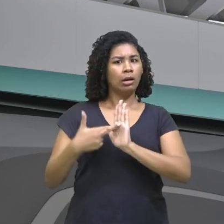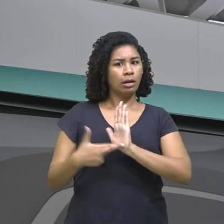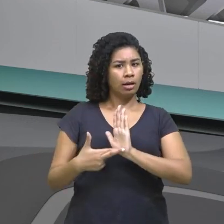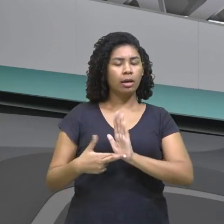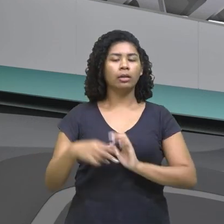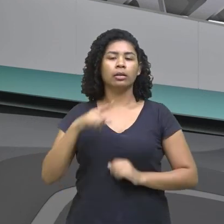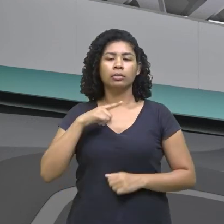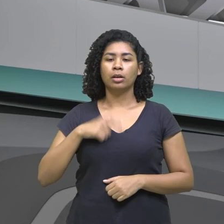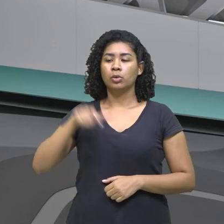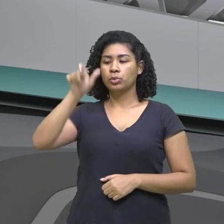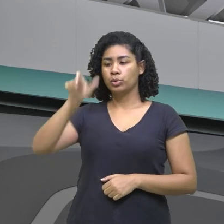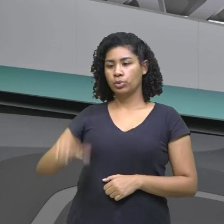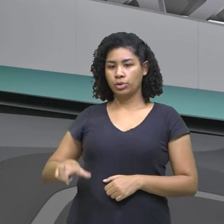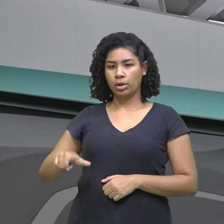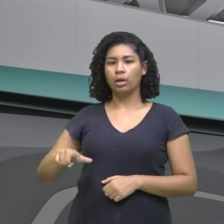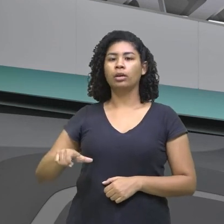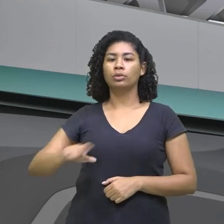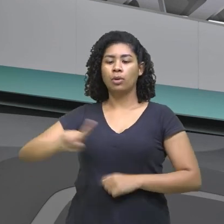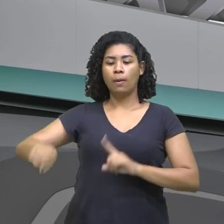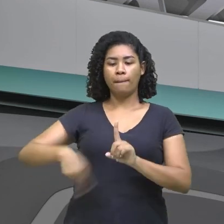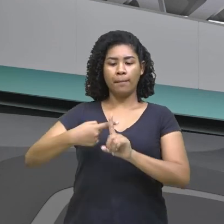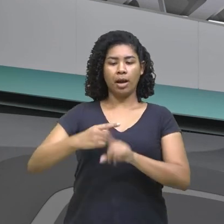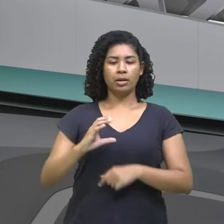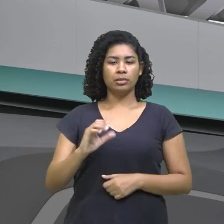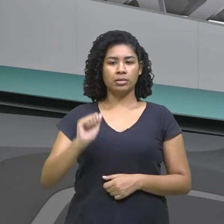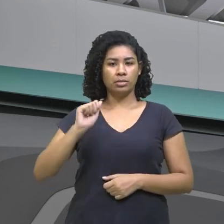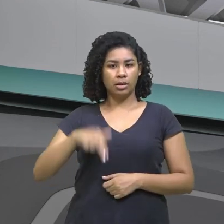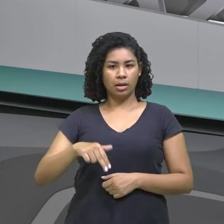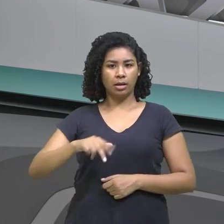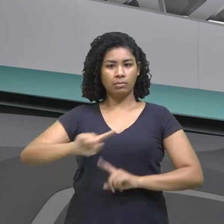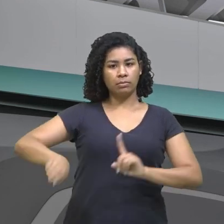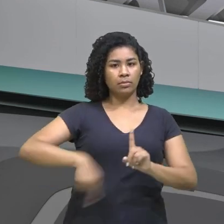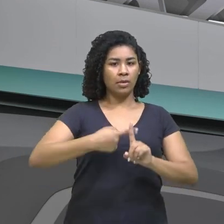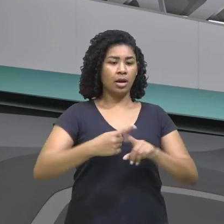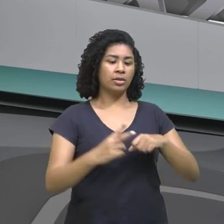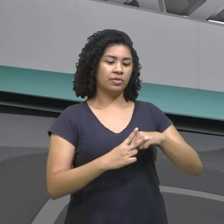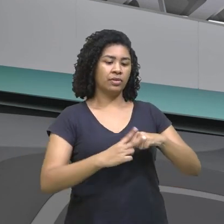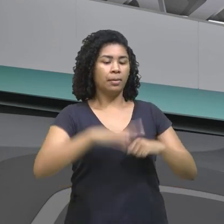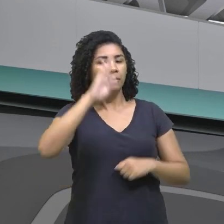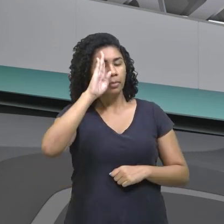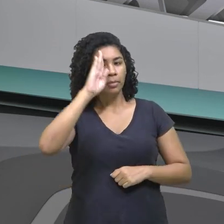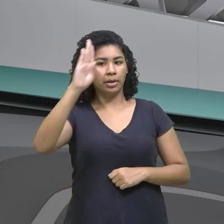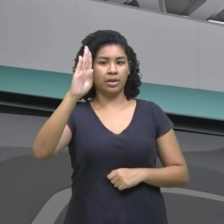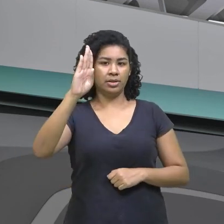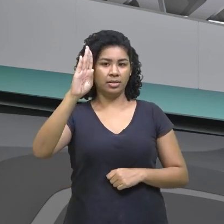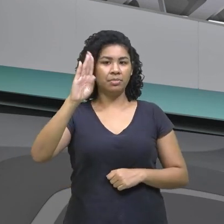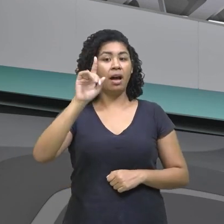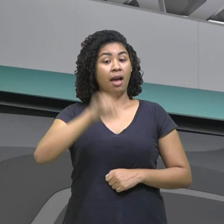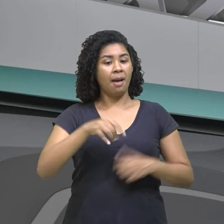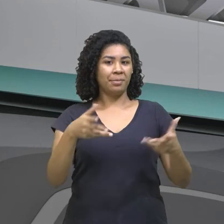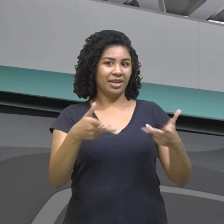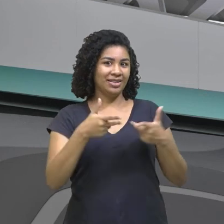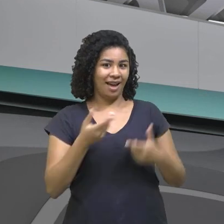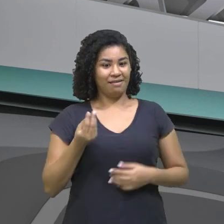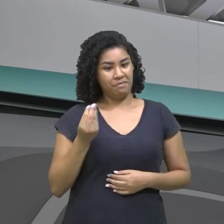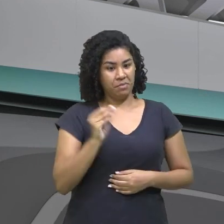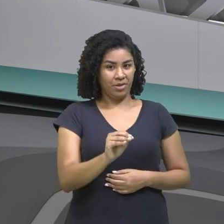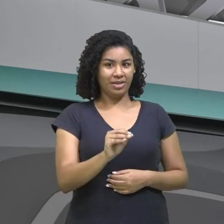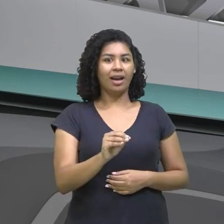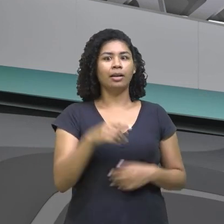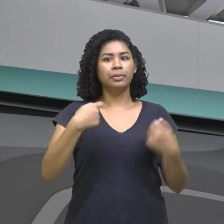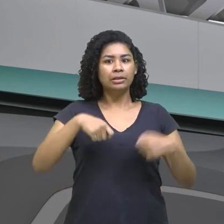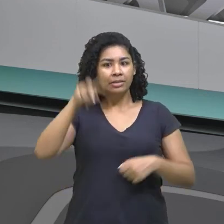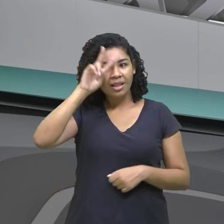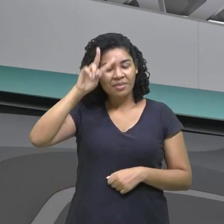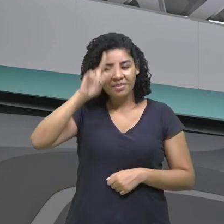Sujeito, o verbo modal can, né? O verbo principal, que é a habilidade que você vai usar, tem que lembrar